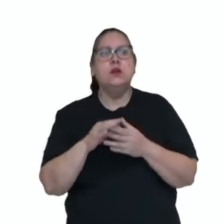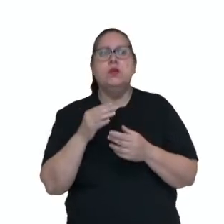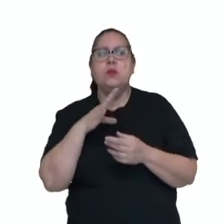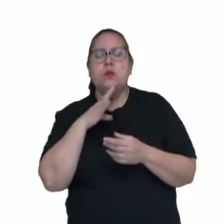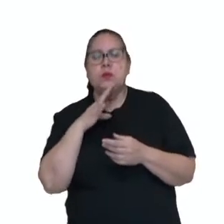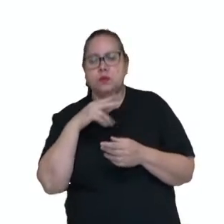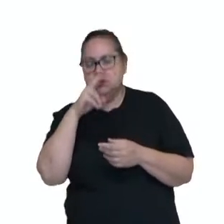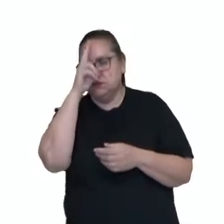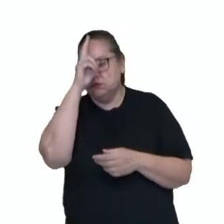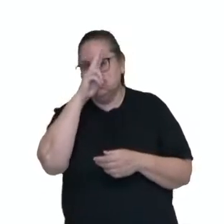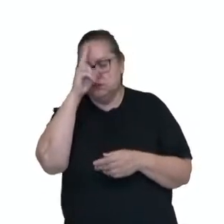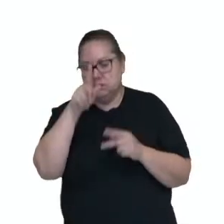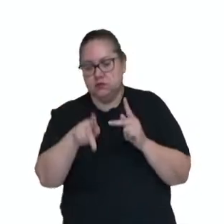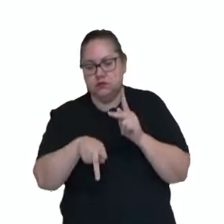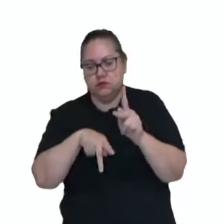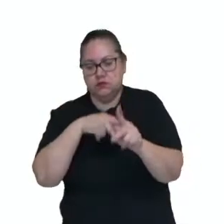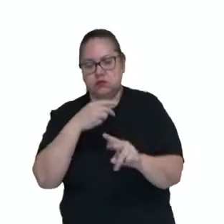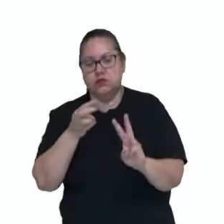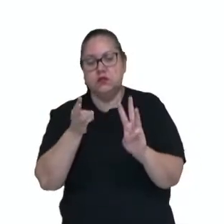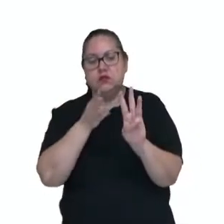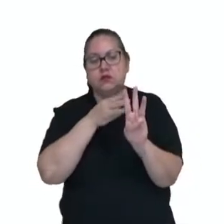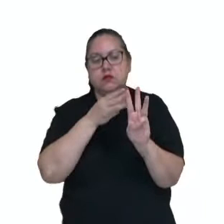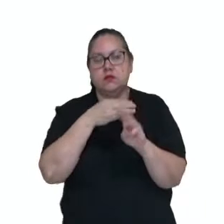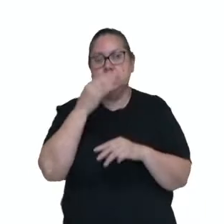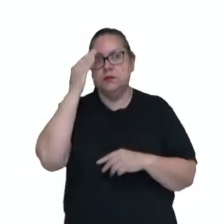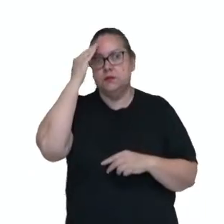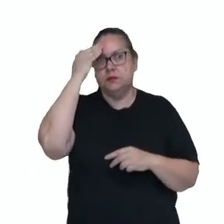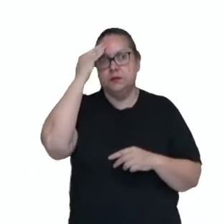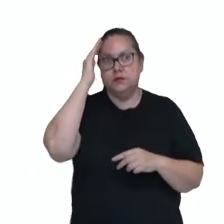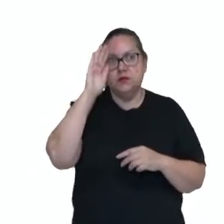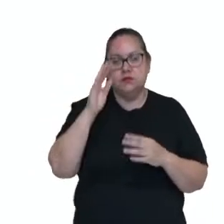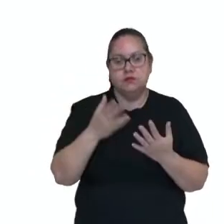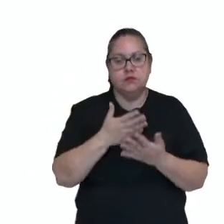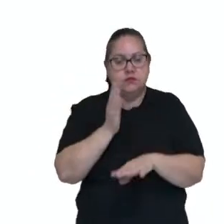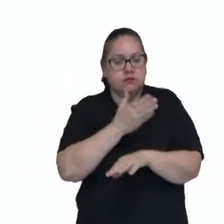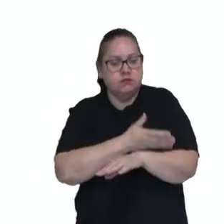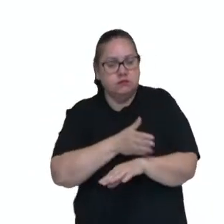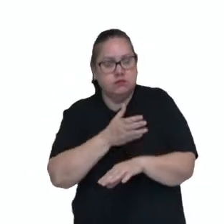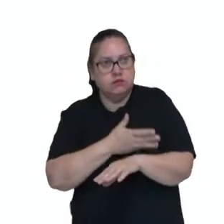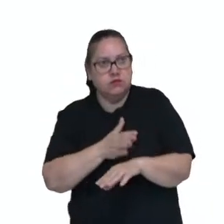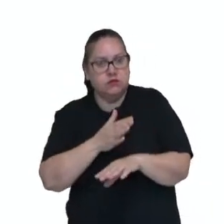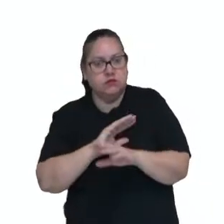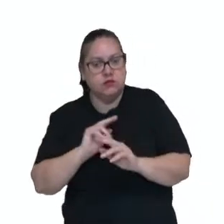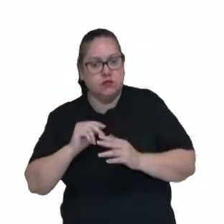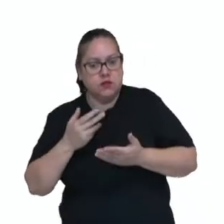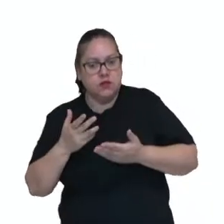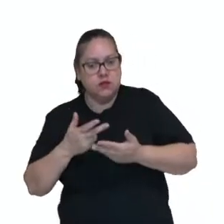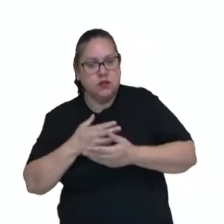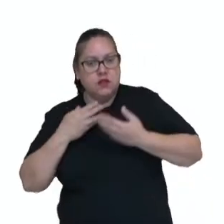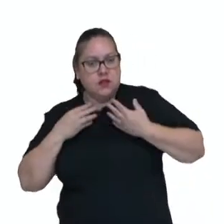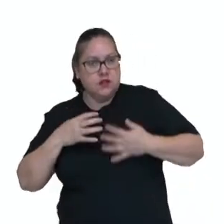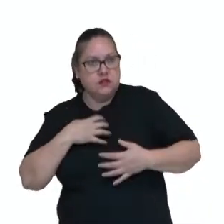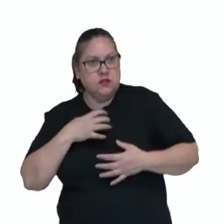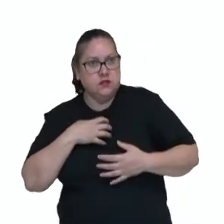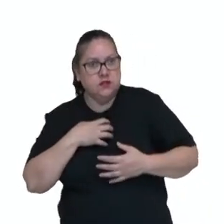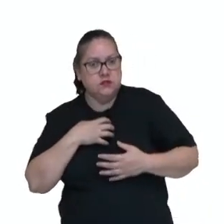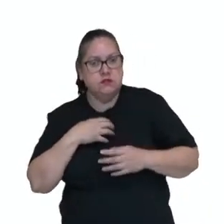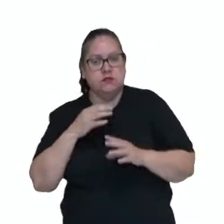Conhecer a história dos povos indígenas é compreender a influência de seus hábitos e costumes na constituição do povo brasileiro e da